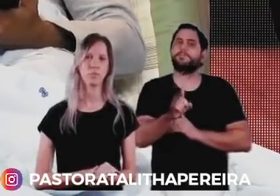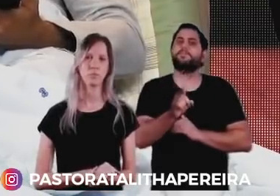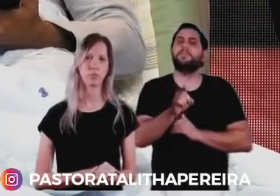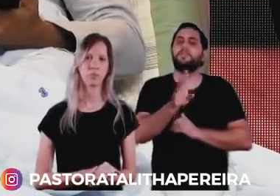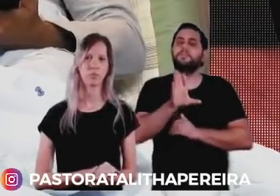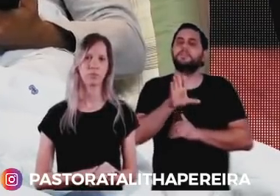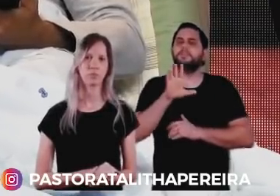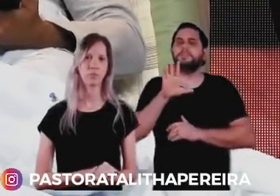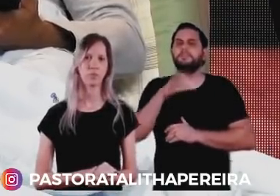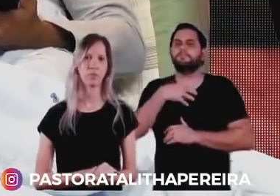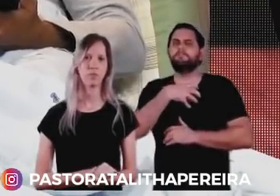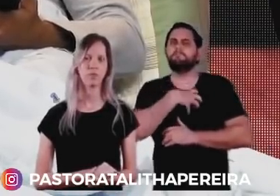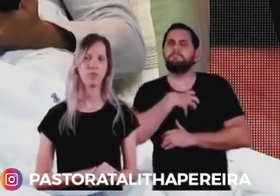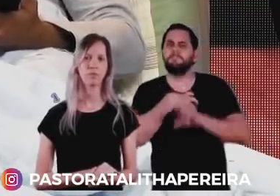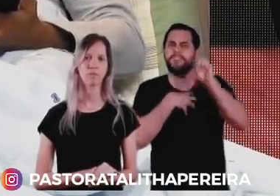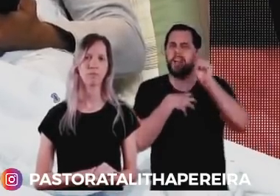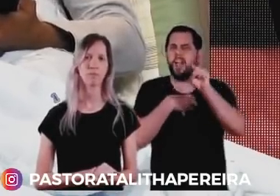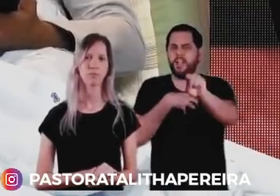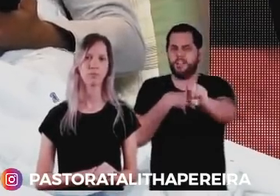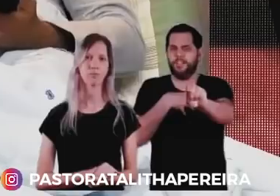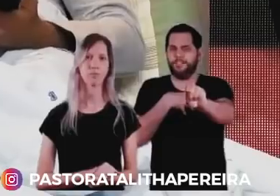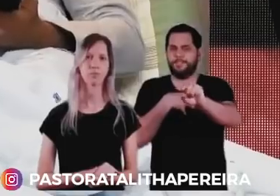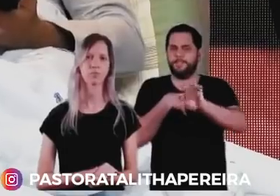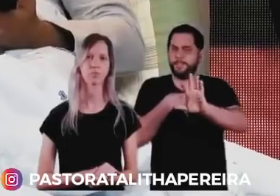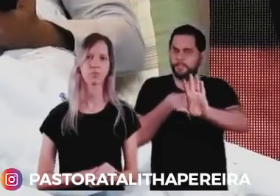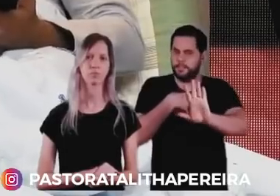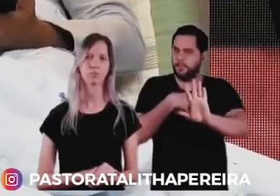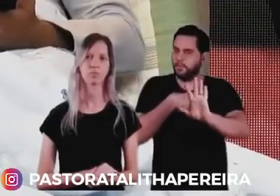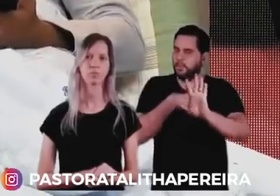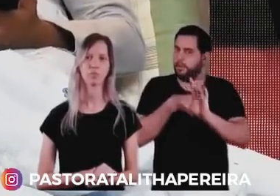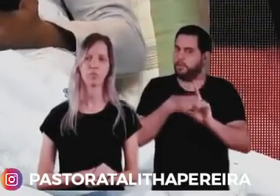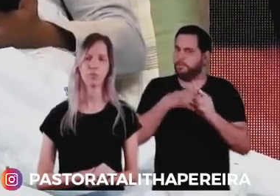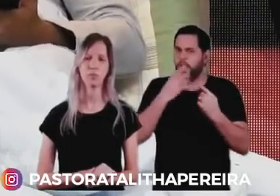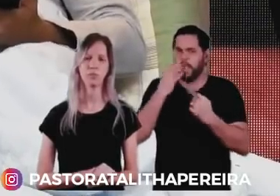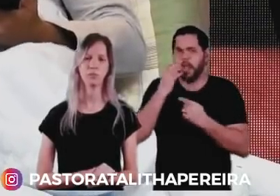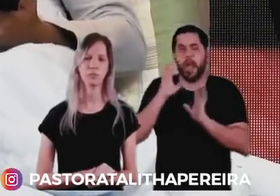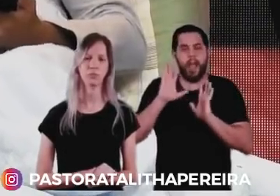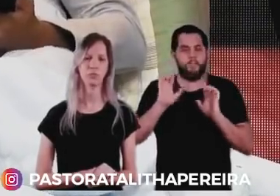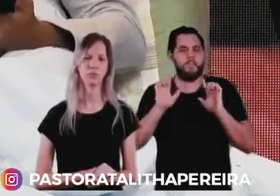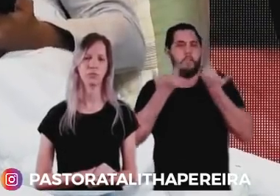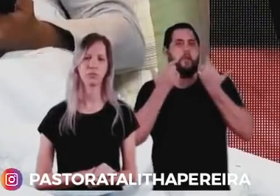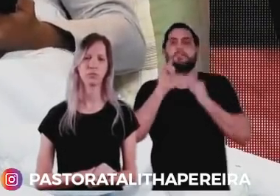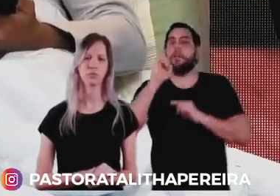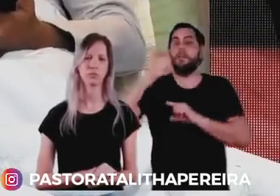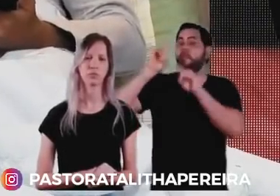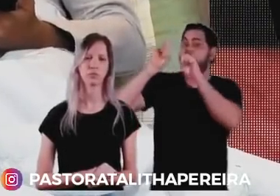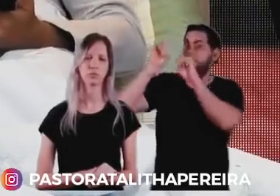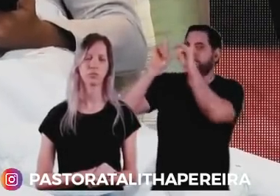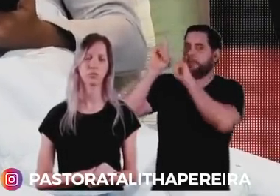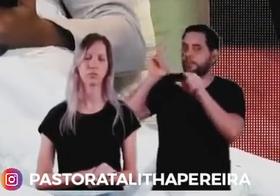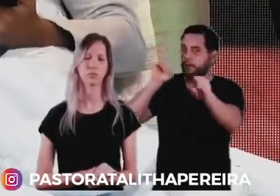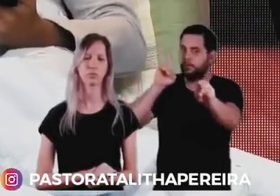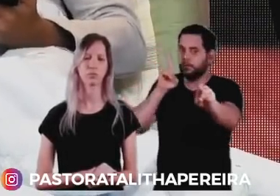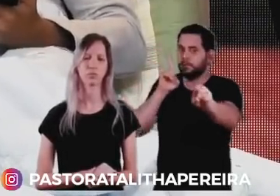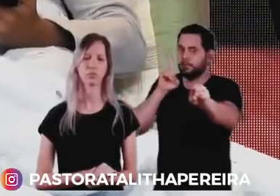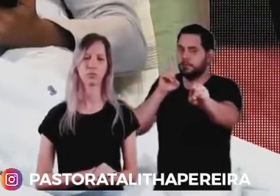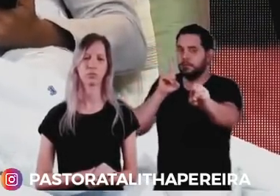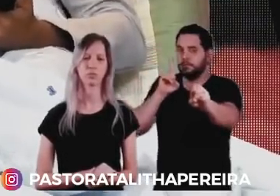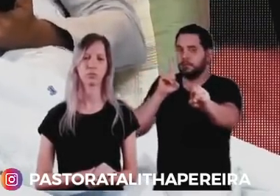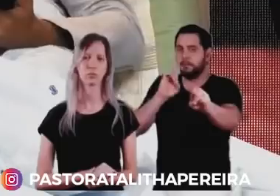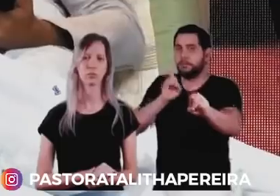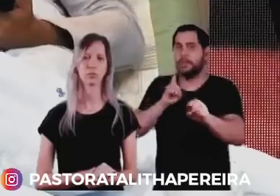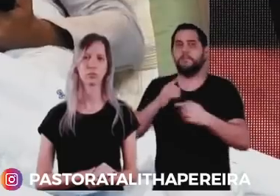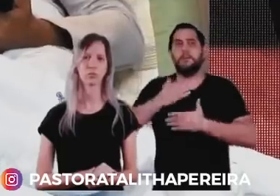tocou nisso que eu vou falar com você aí agora, não é mera coincidência não, é Deus falando no seu coração, tá bom? Então não leve um